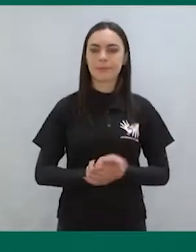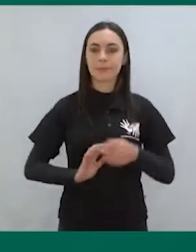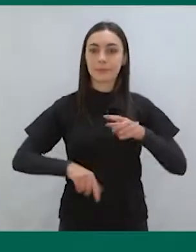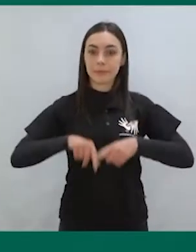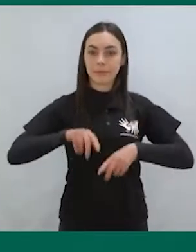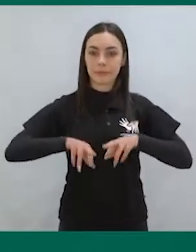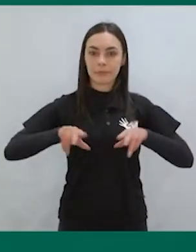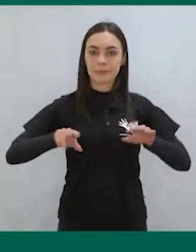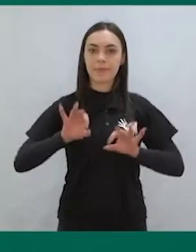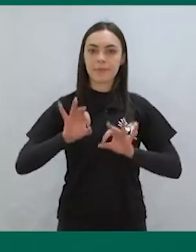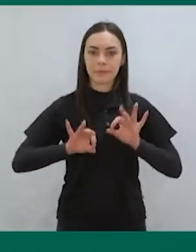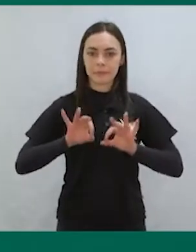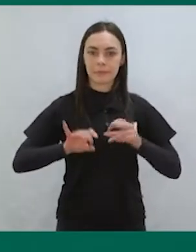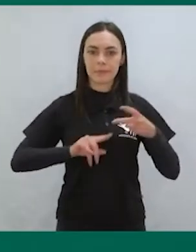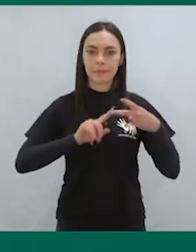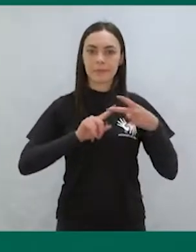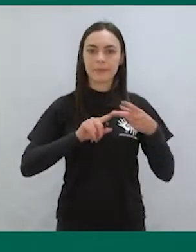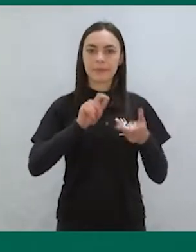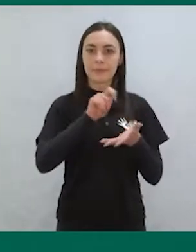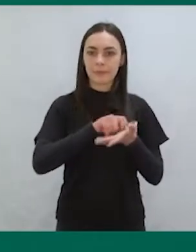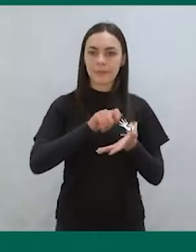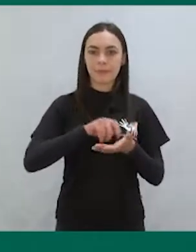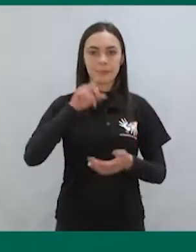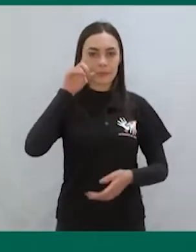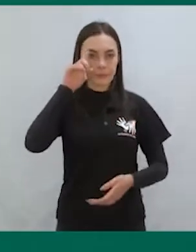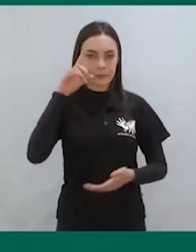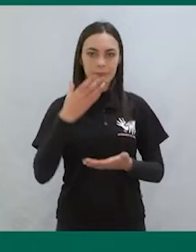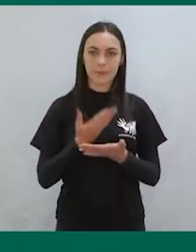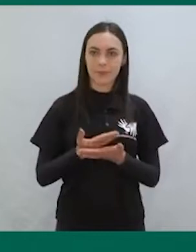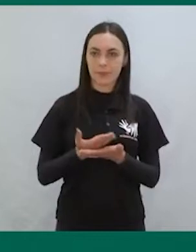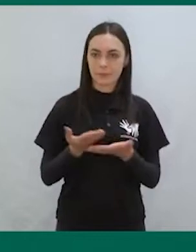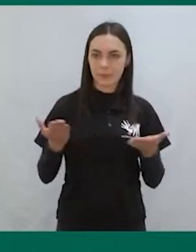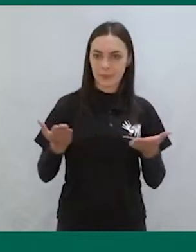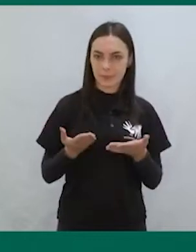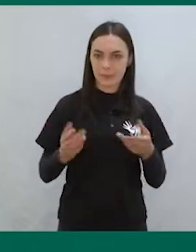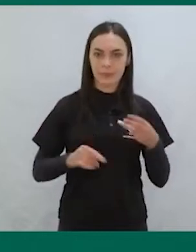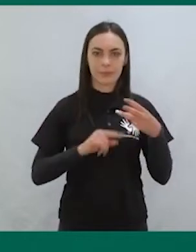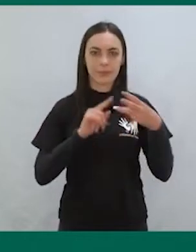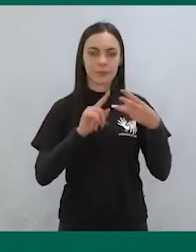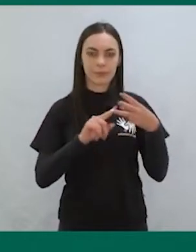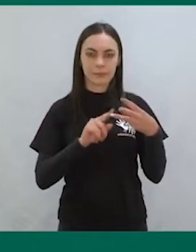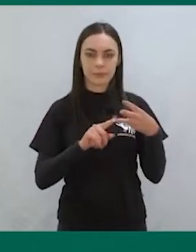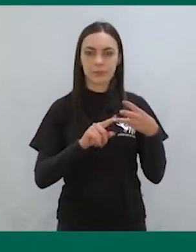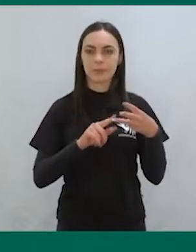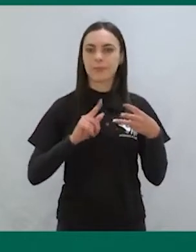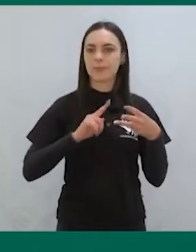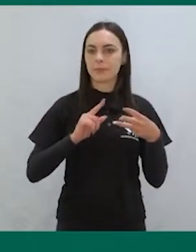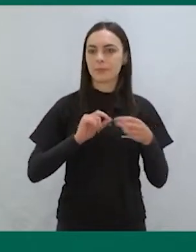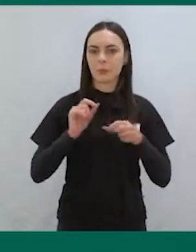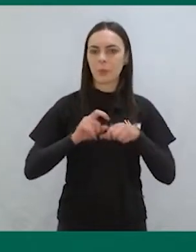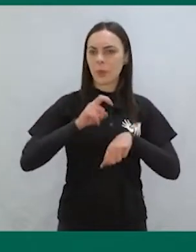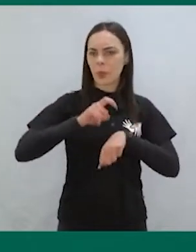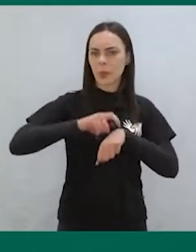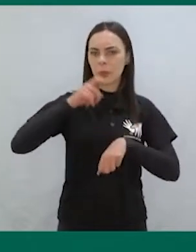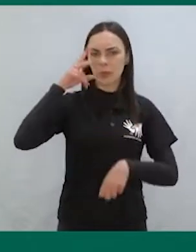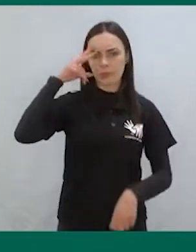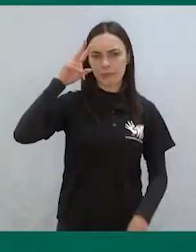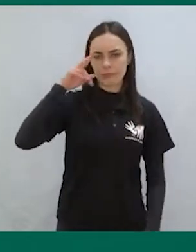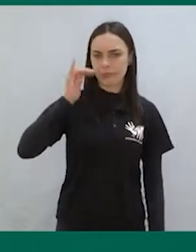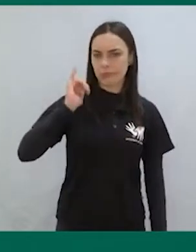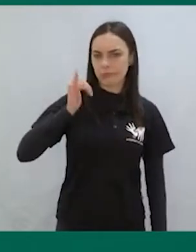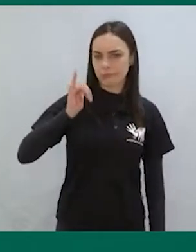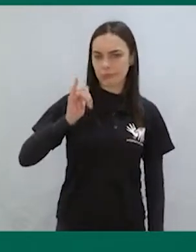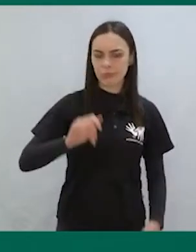os materiais, vamos registrar a data e a aula, vamos ter a hora da